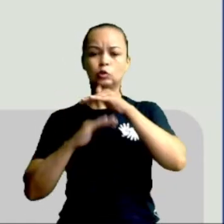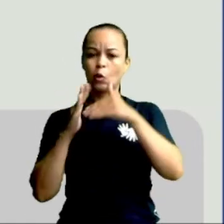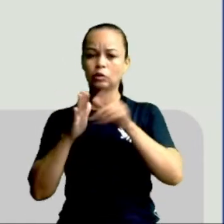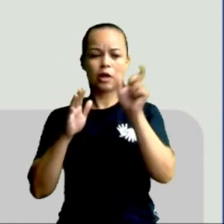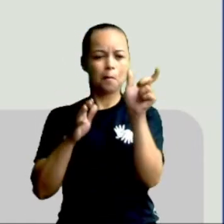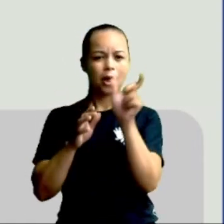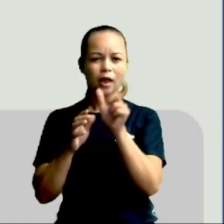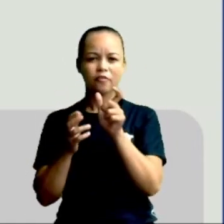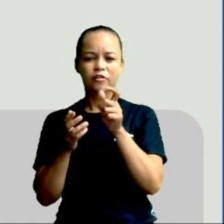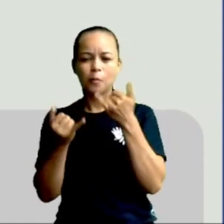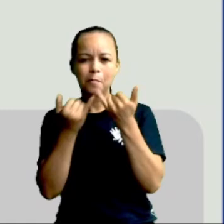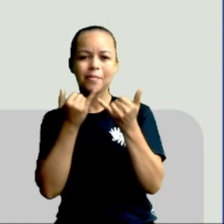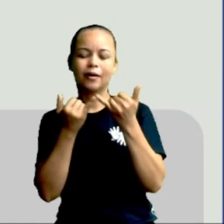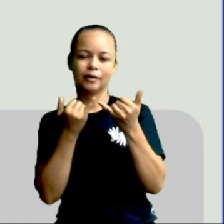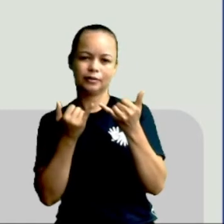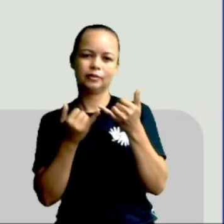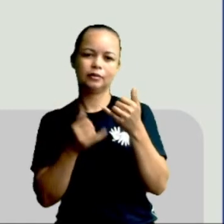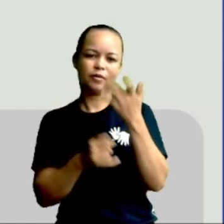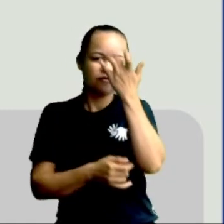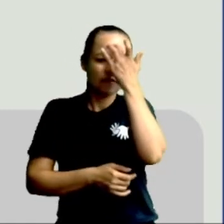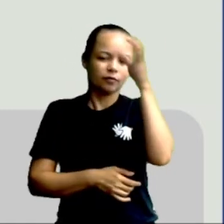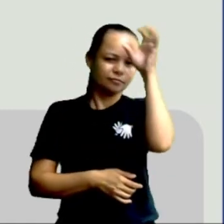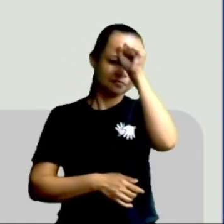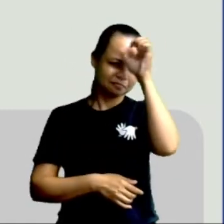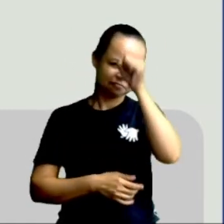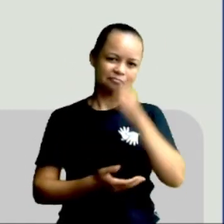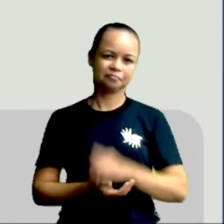Então, é bem fácil de aprender, tá, gente?